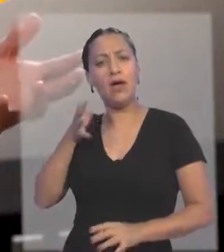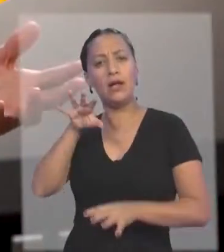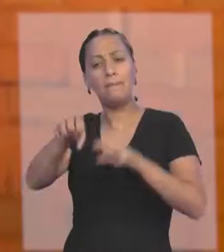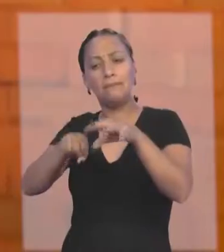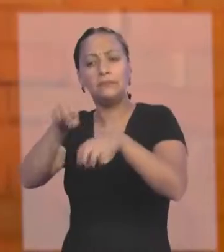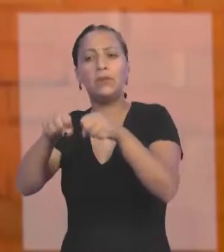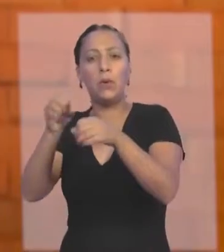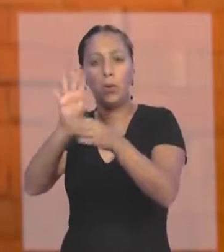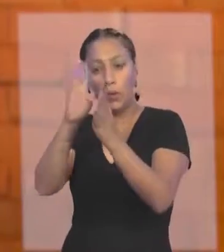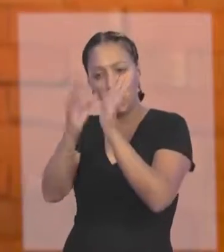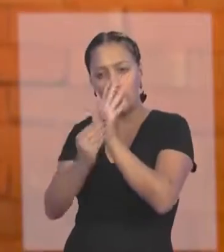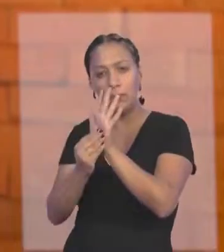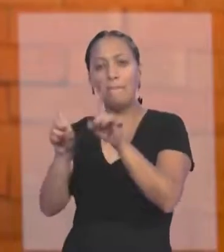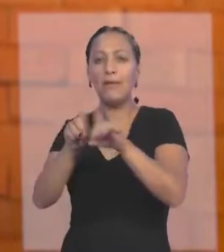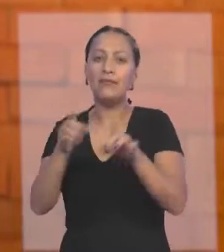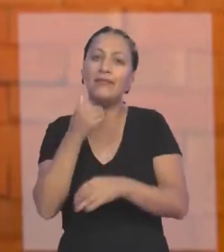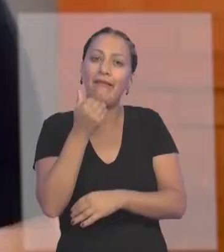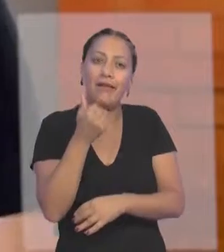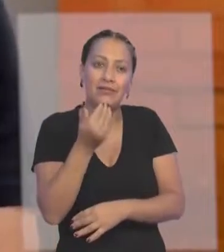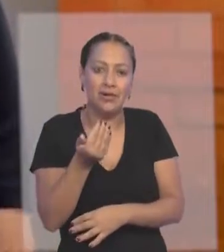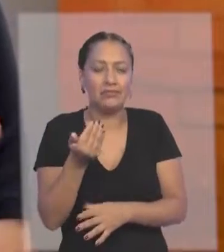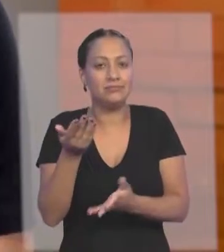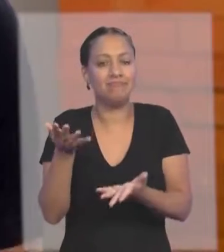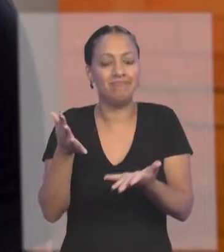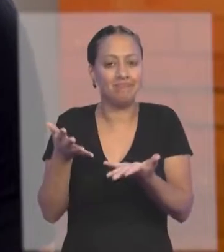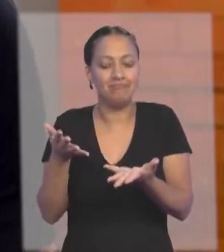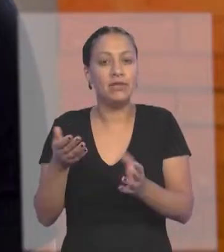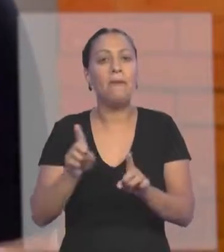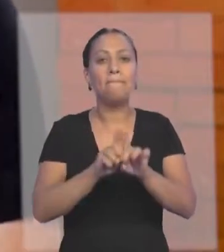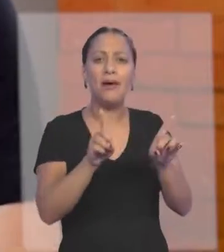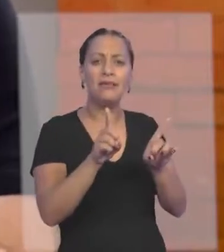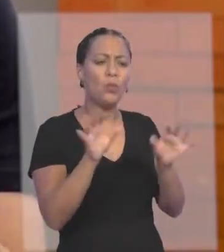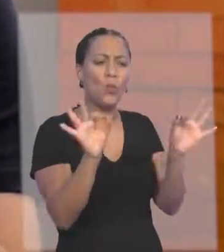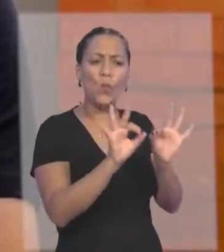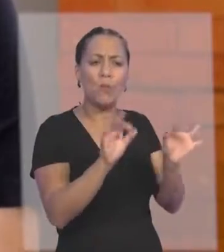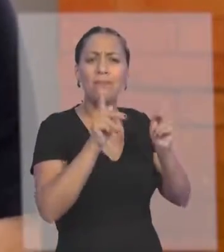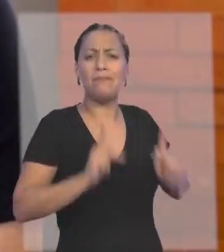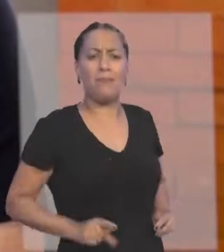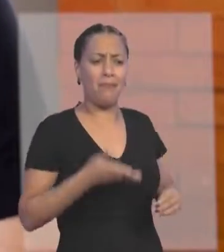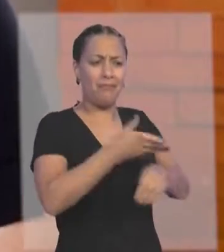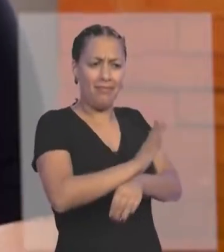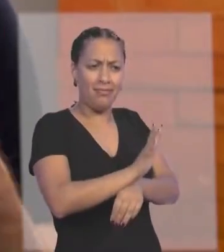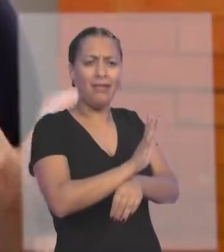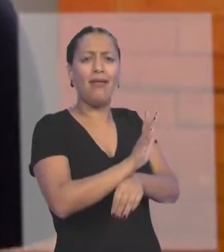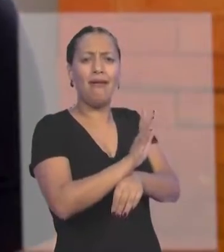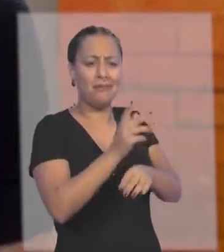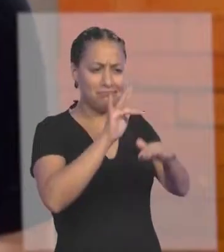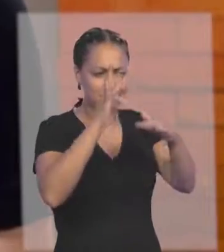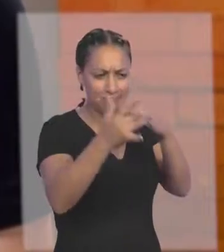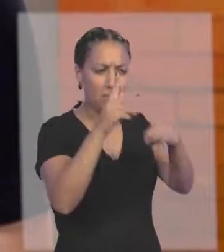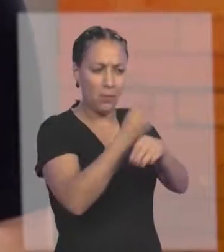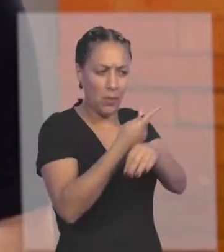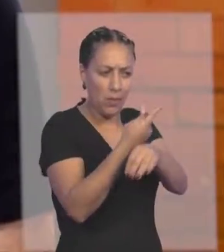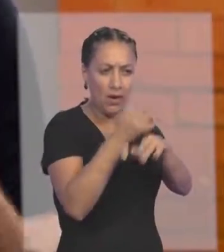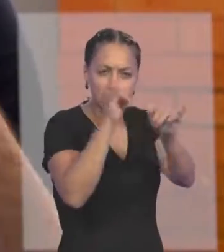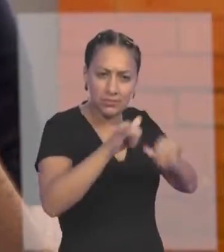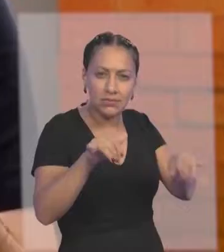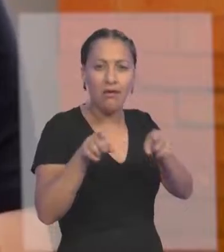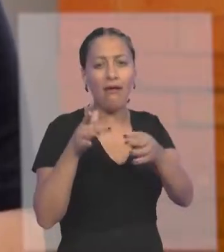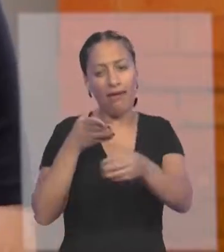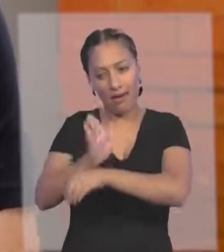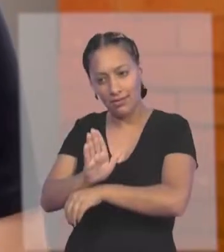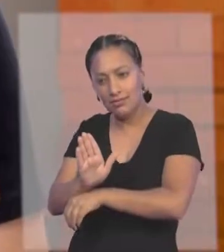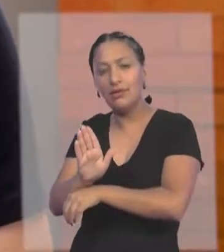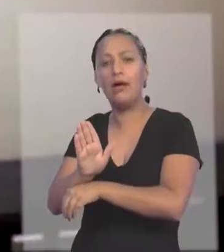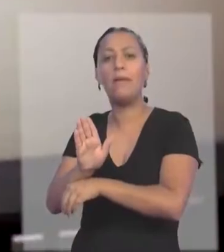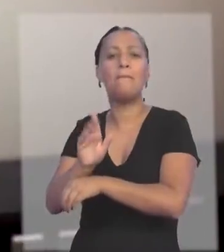consumir conteúdo. Então não adianta tentar vender o tempo todo. Ninguém entra numa rede social para procurar um anúncio. As pessoas entram na sua rede social para